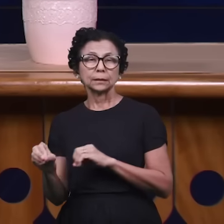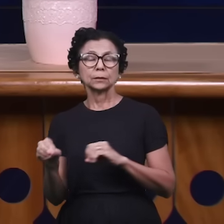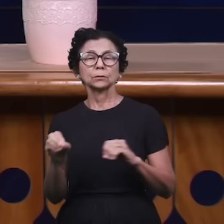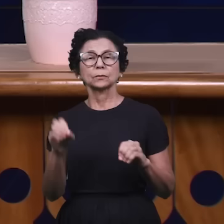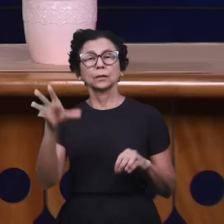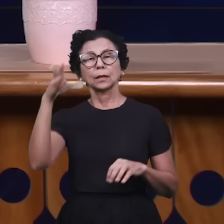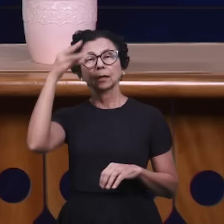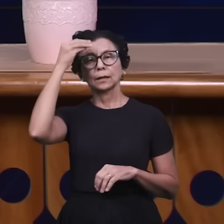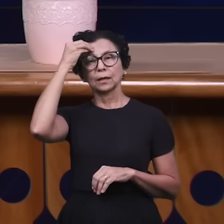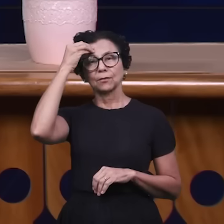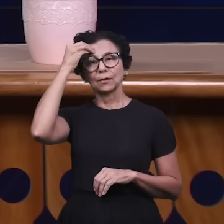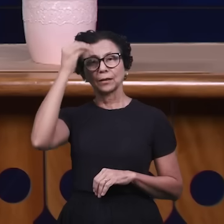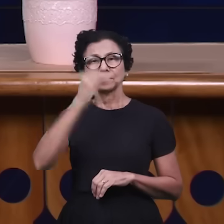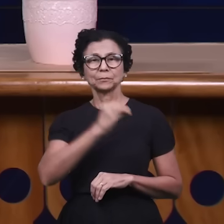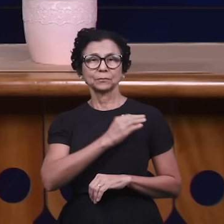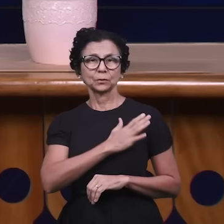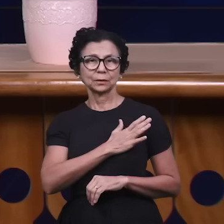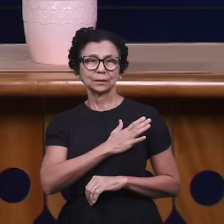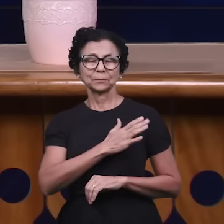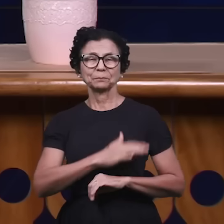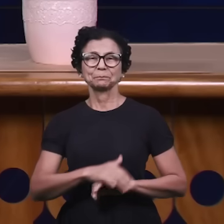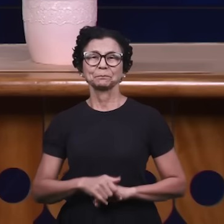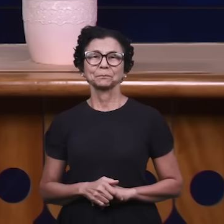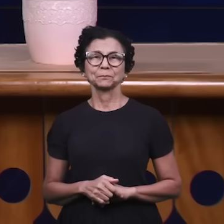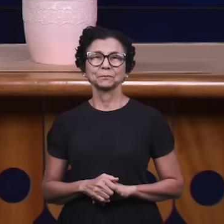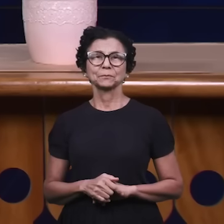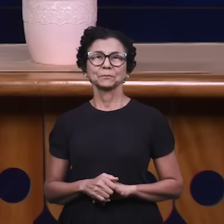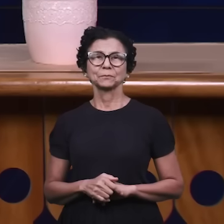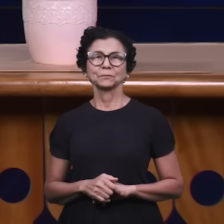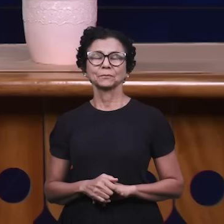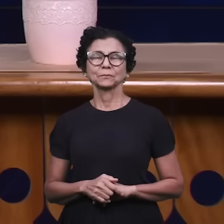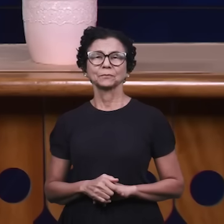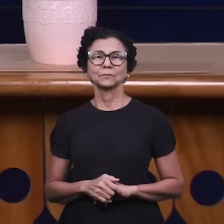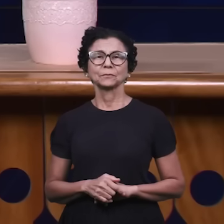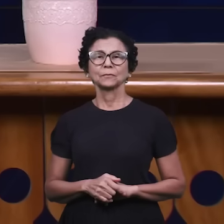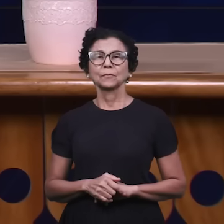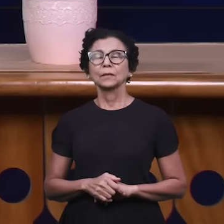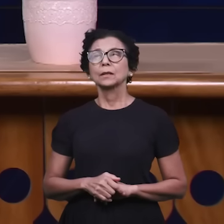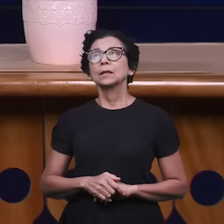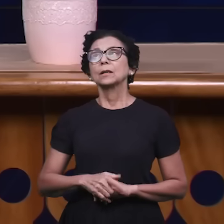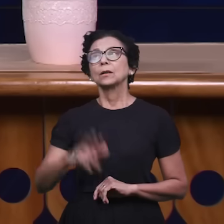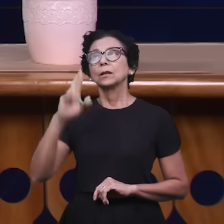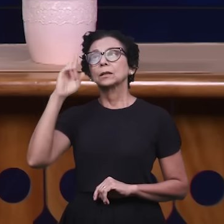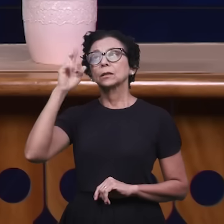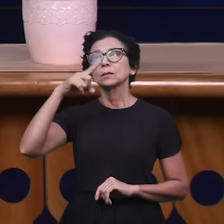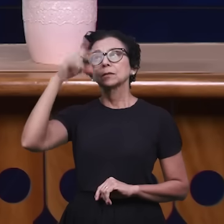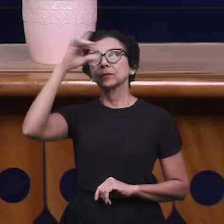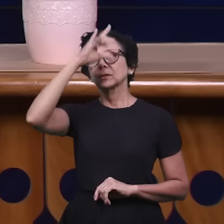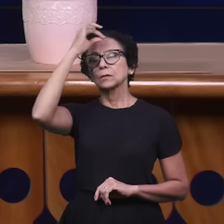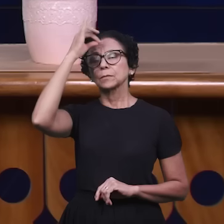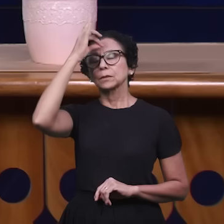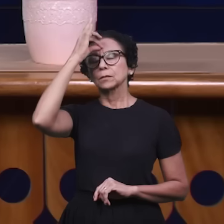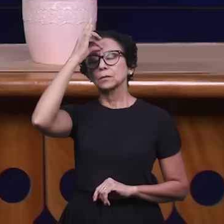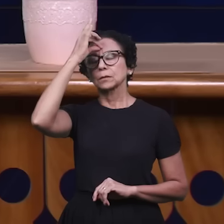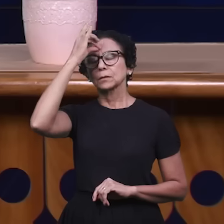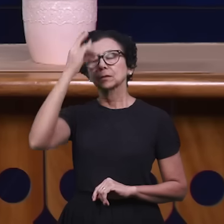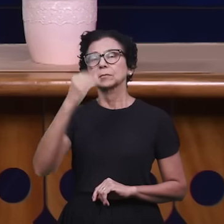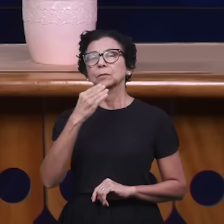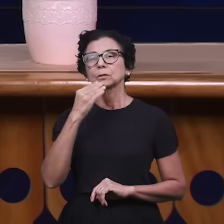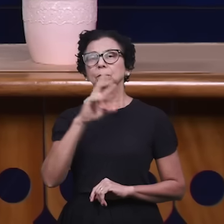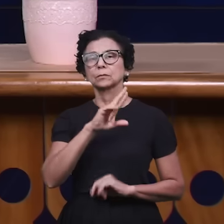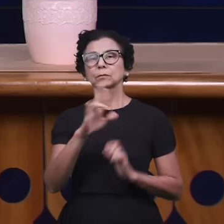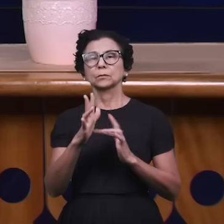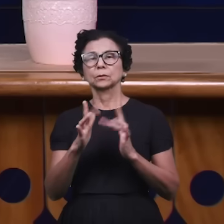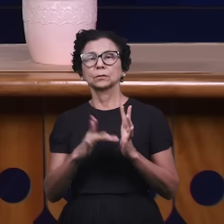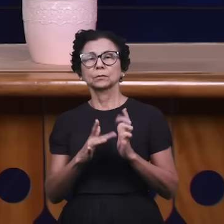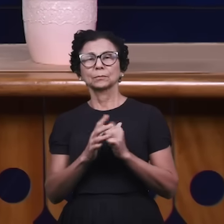gravados nas nossas mentes e nos nossos corações. Sê conosco e envia o Teu Espírito Santo, é o clamor que te fazemos pelo sangue e em